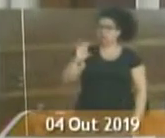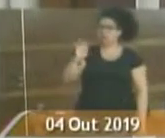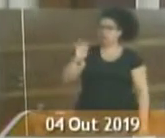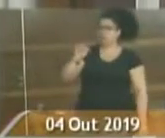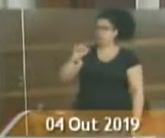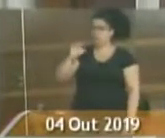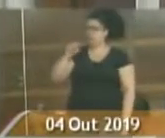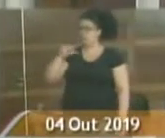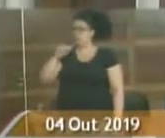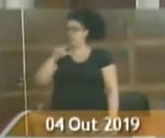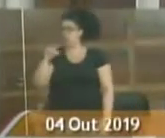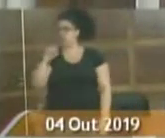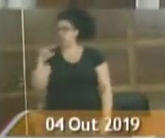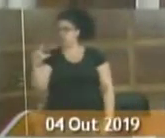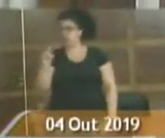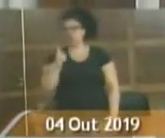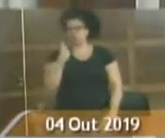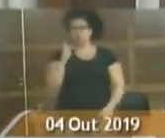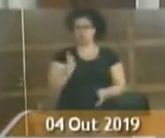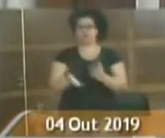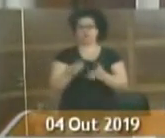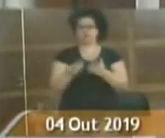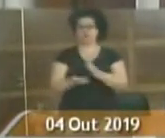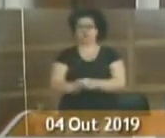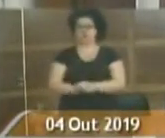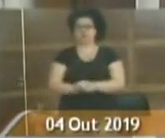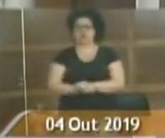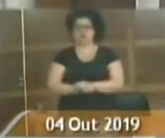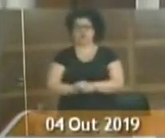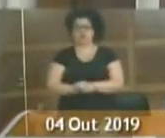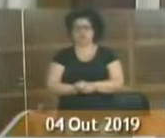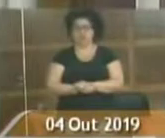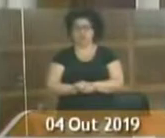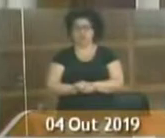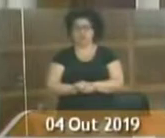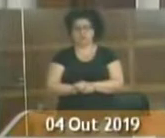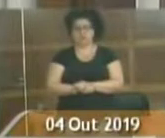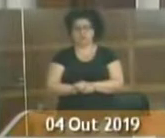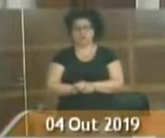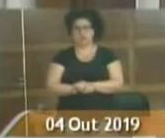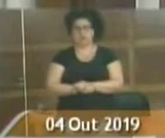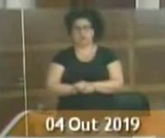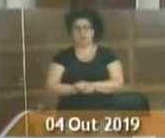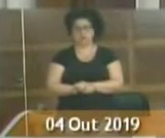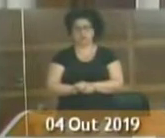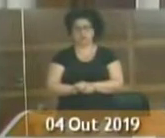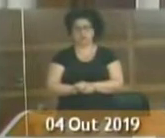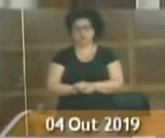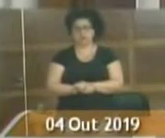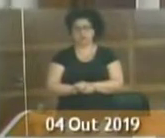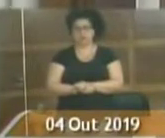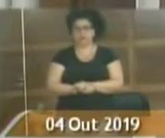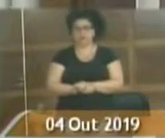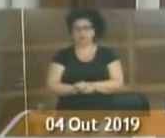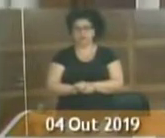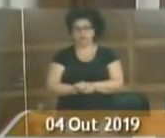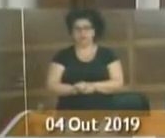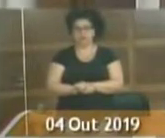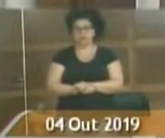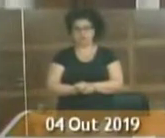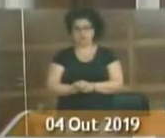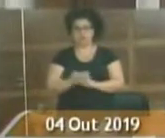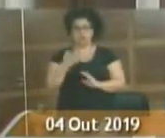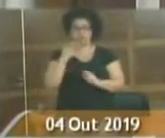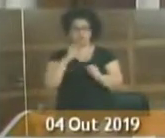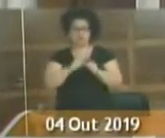quilo. Tá? Por quilo. É, o laser é o seguinte, o laser, na verdade, se Deus